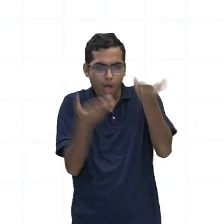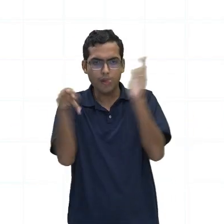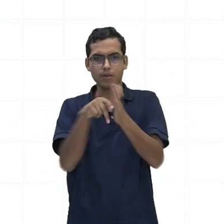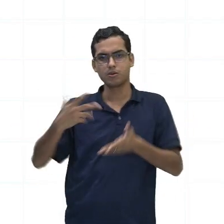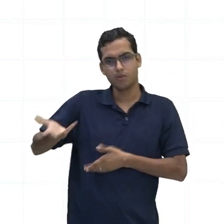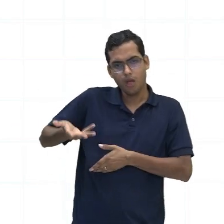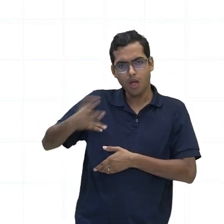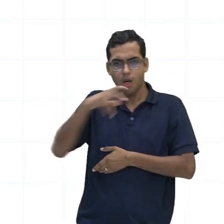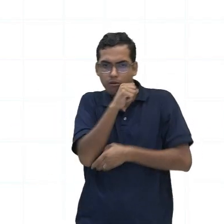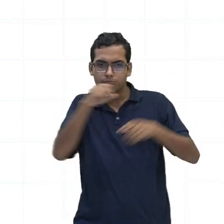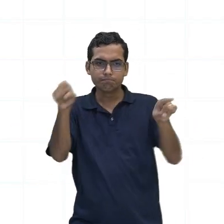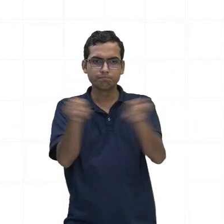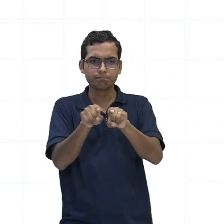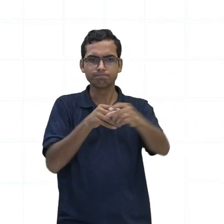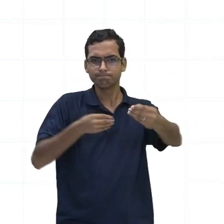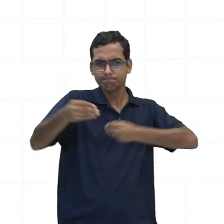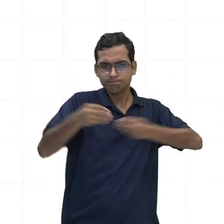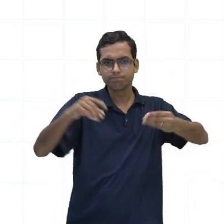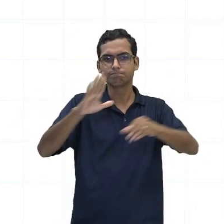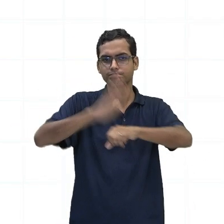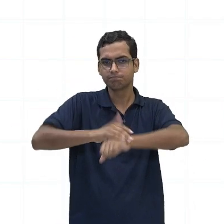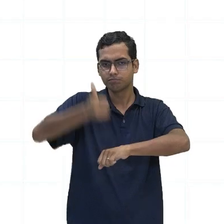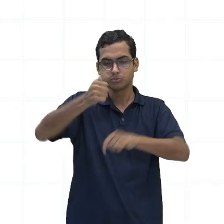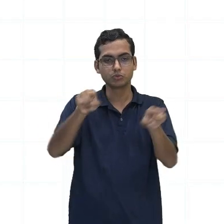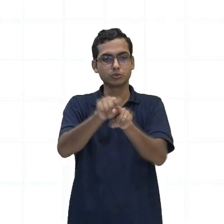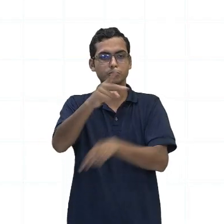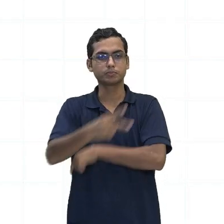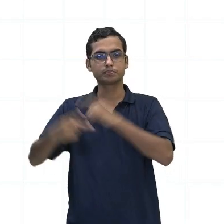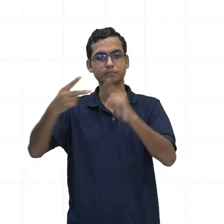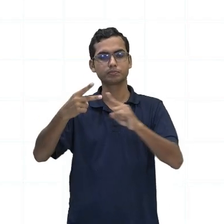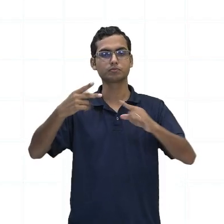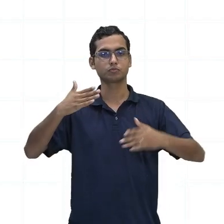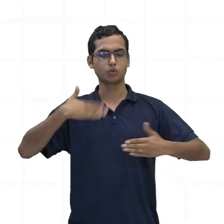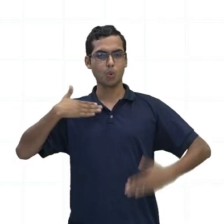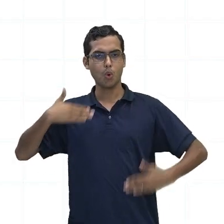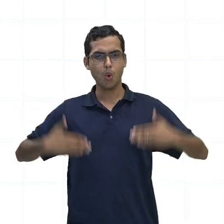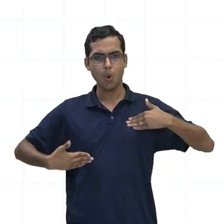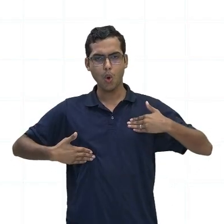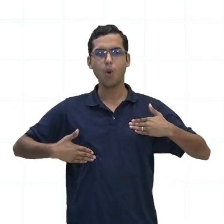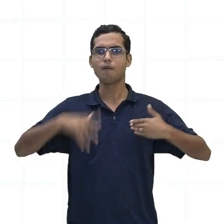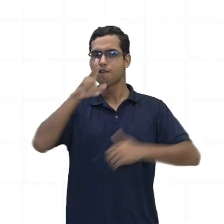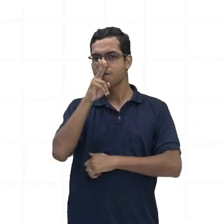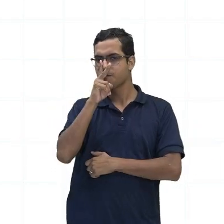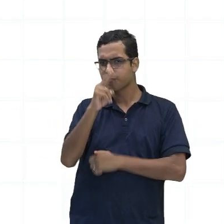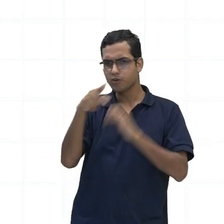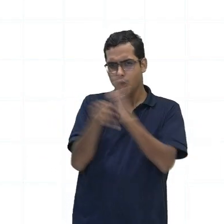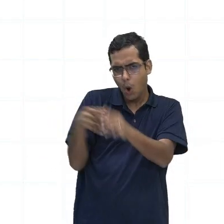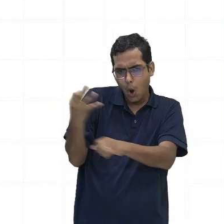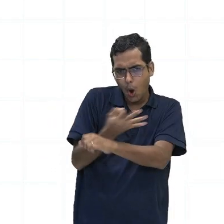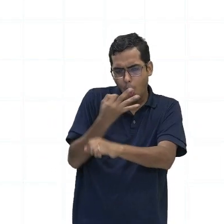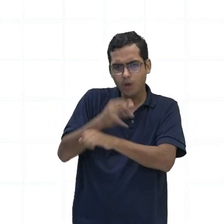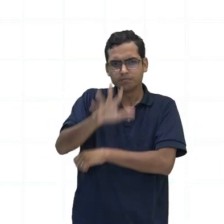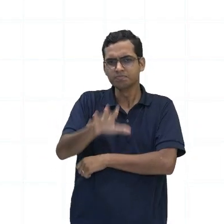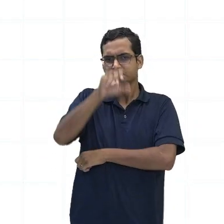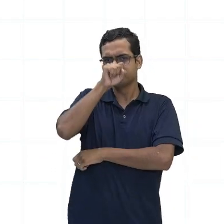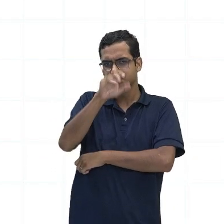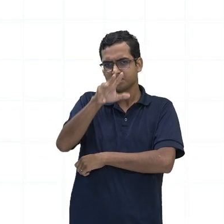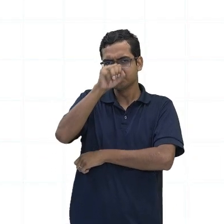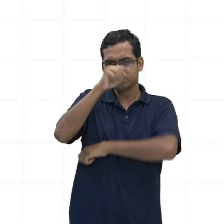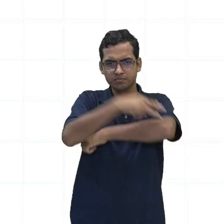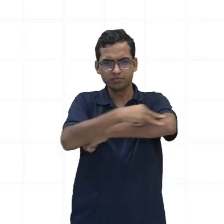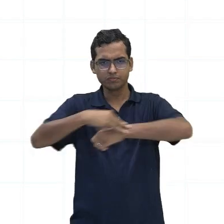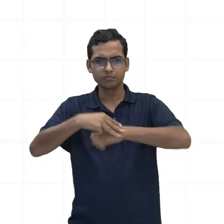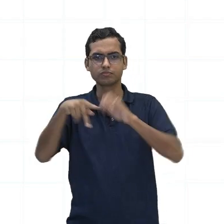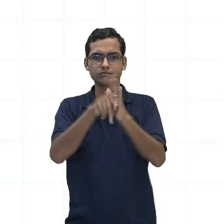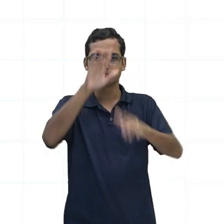e flexibilidade. Vai melhorar o condicionamento físico, né? Assim como a força e resistência muscular e